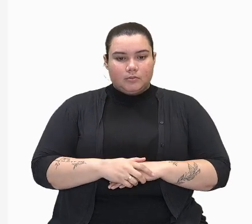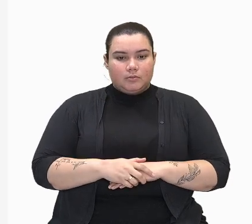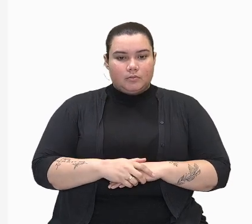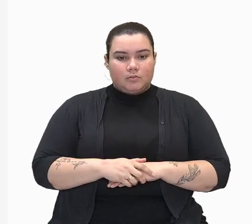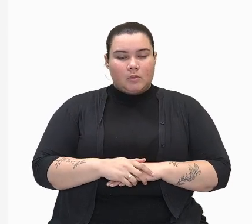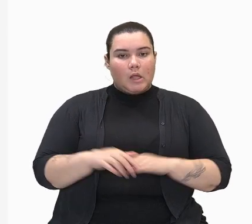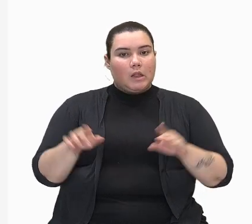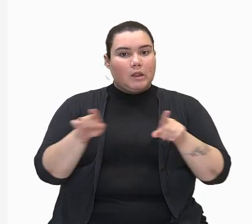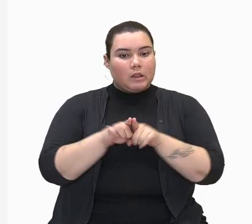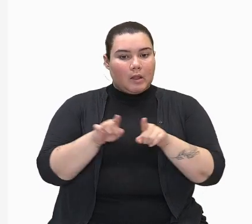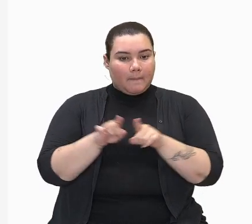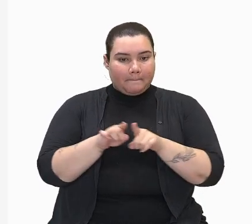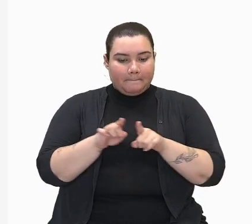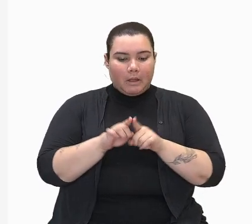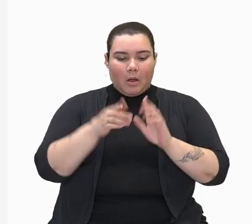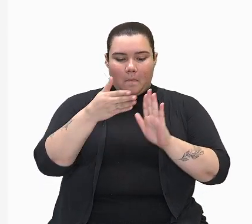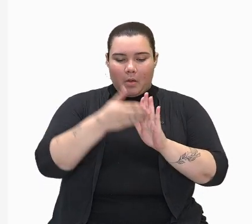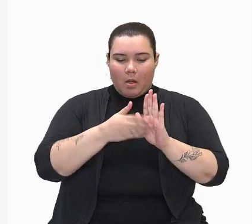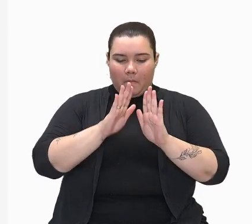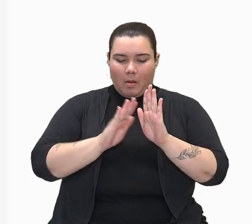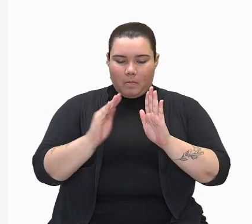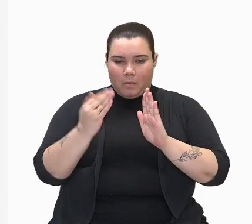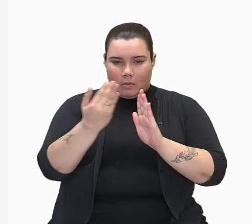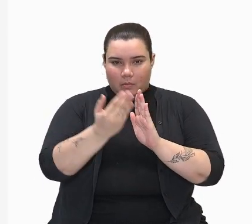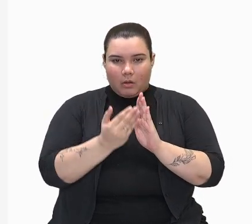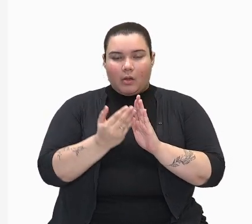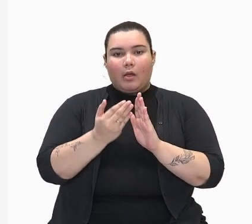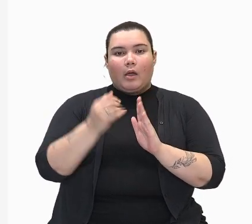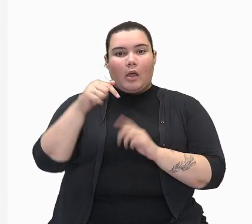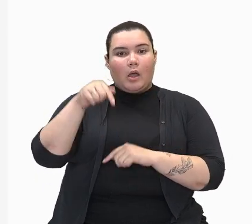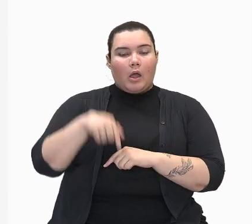E também todas as suas faces têm